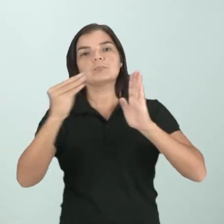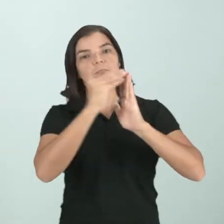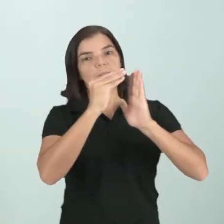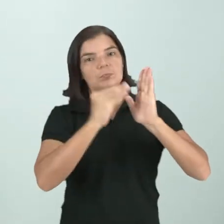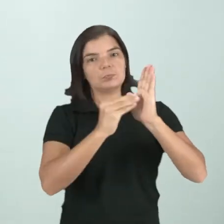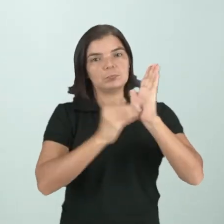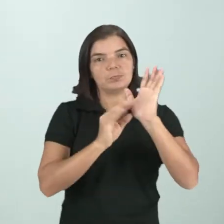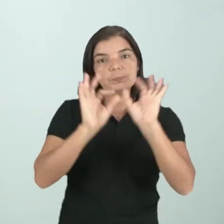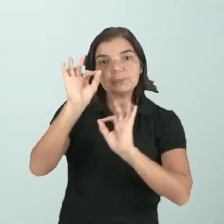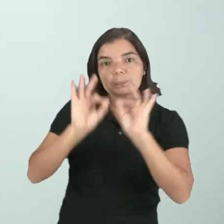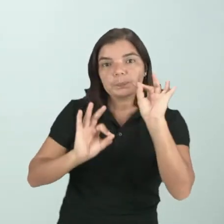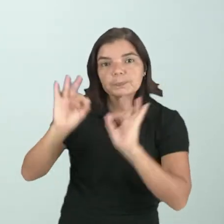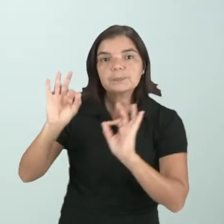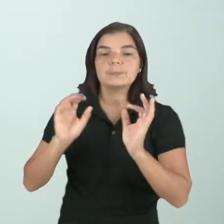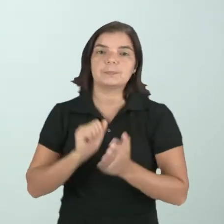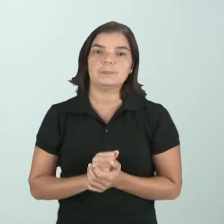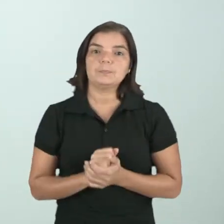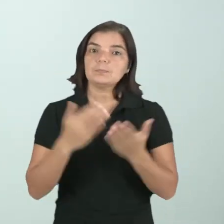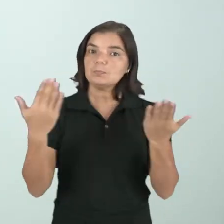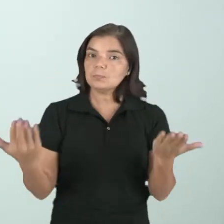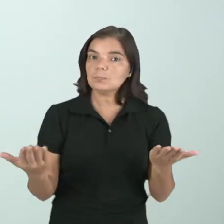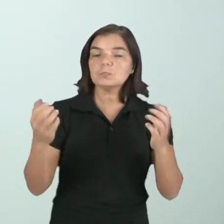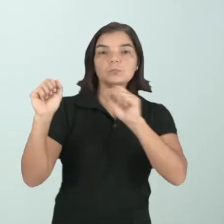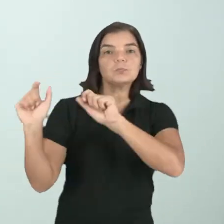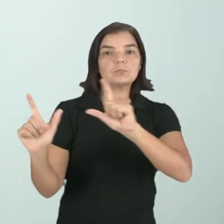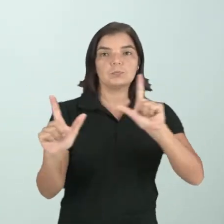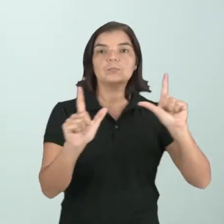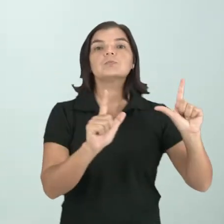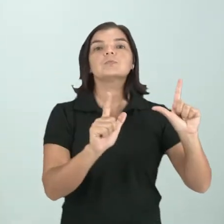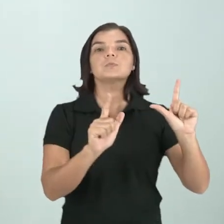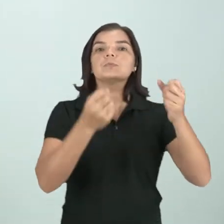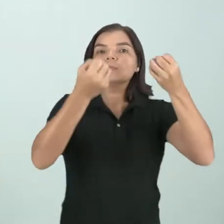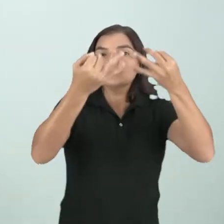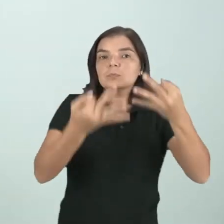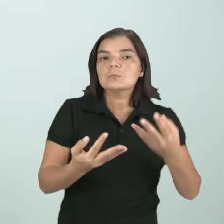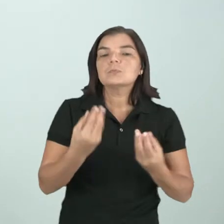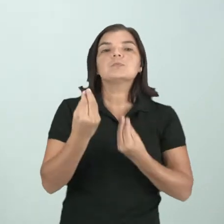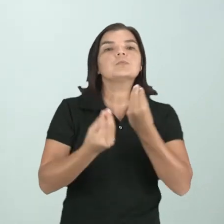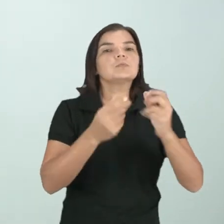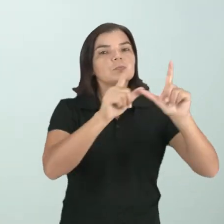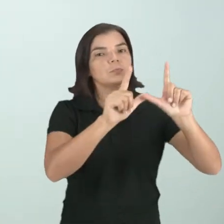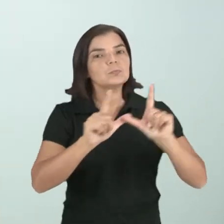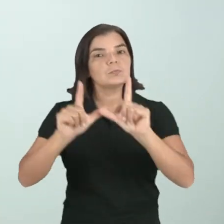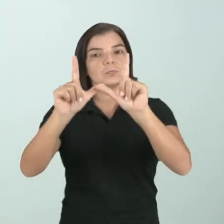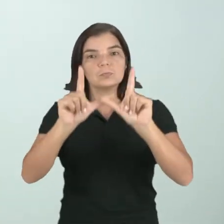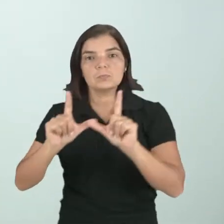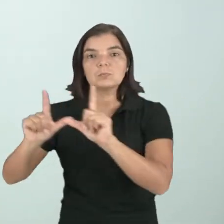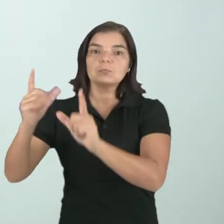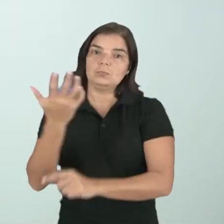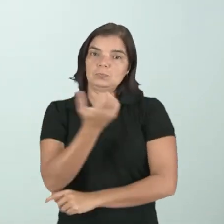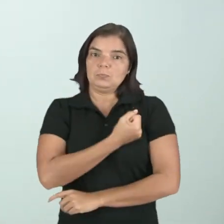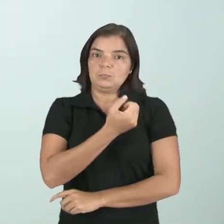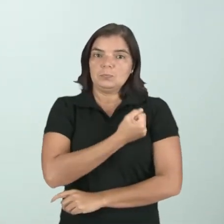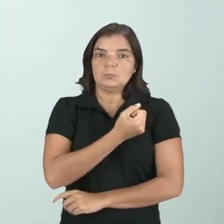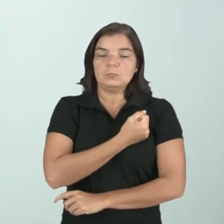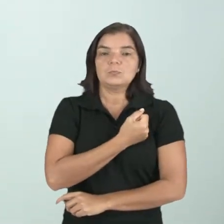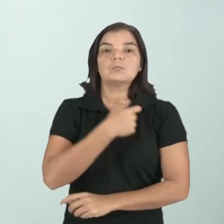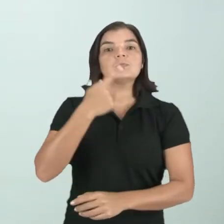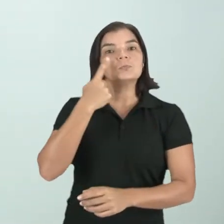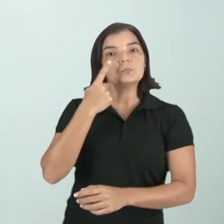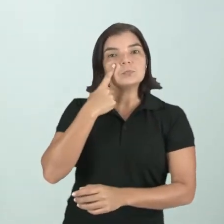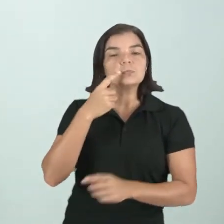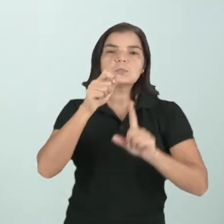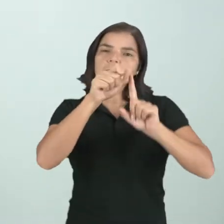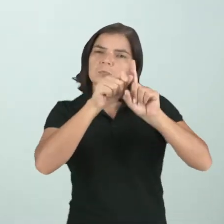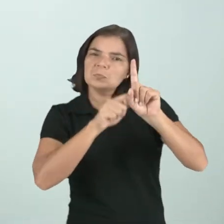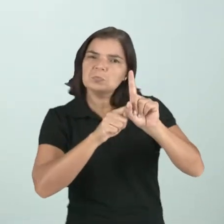faço ordenada. Então no nosso slide aí, ó, eu vou definir para você a sequência numérica, ou seja, ao invés de serem